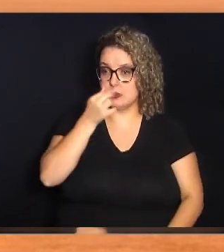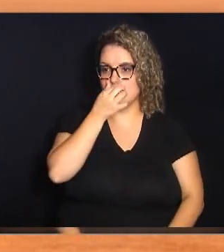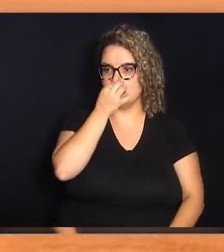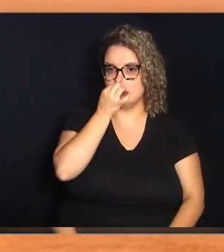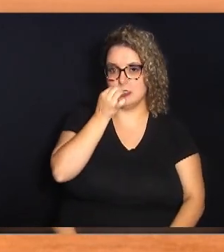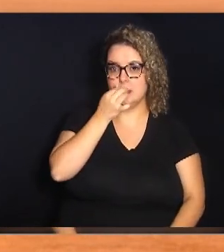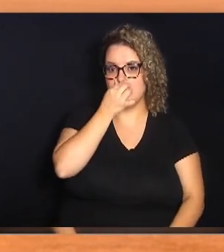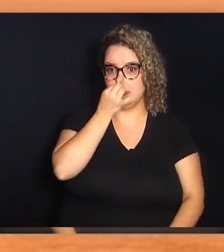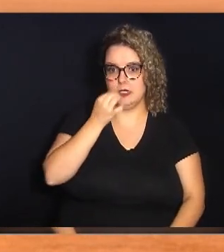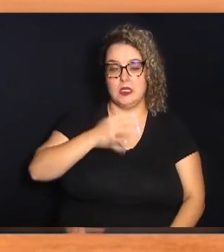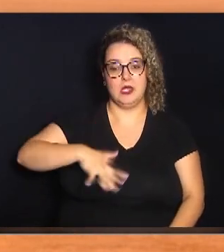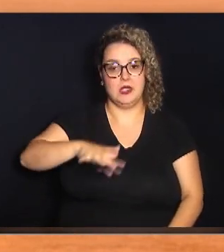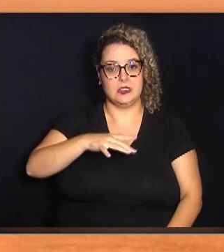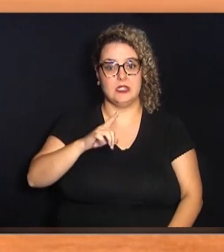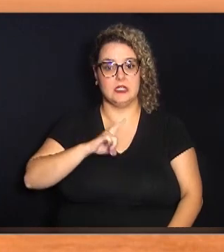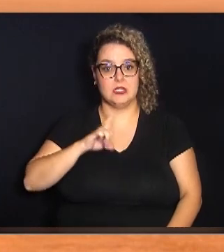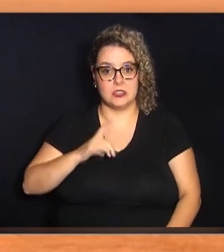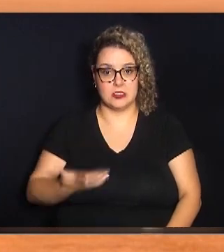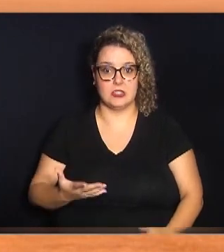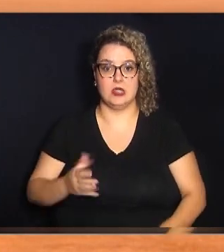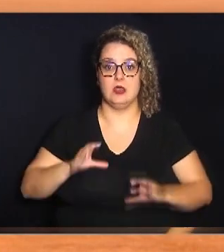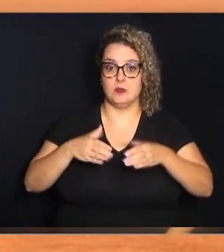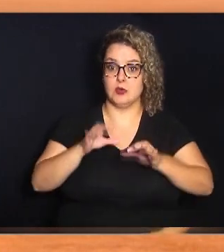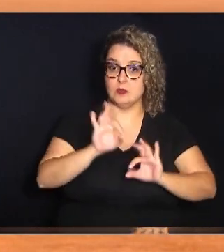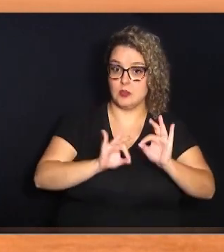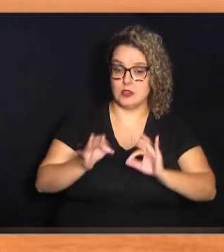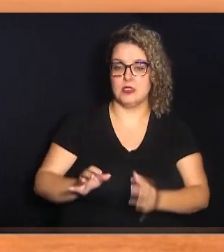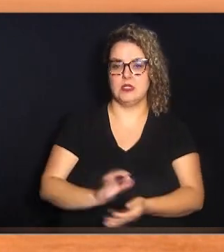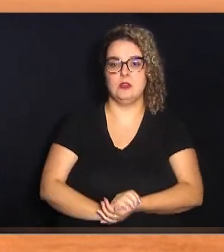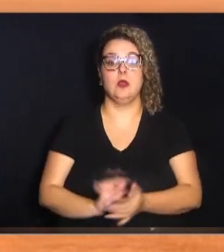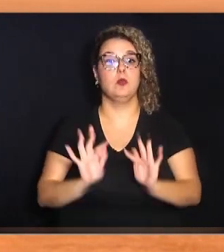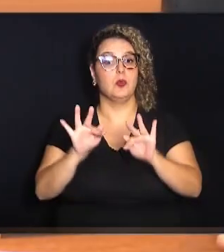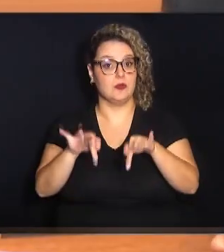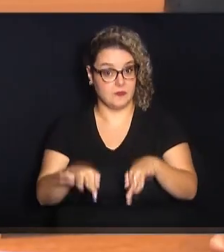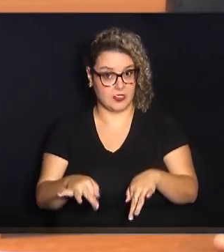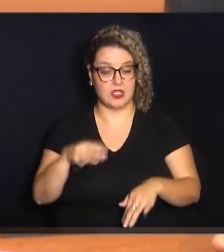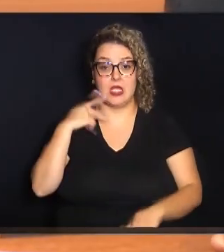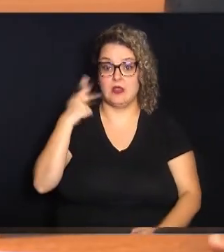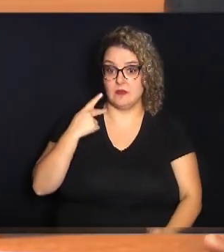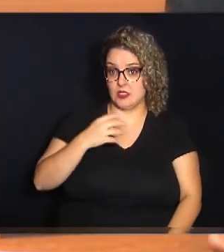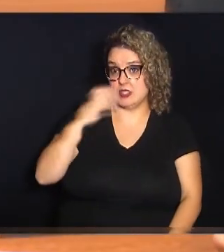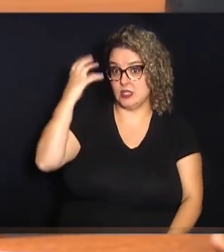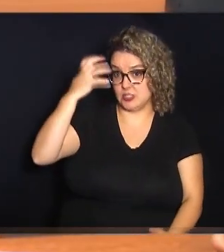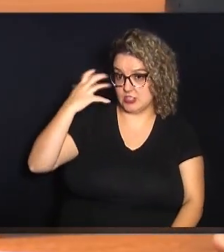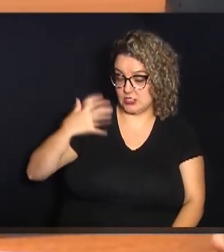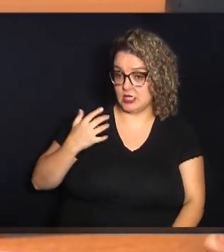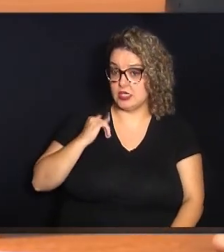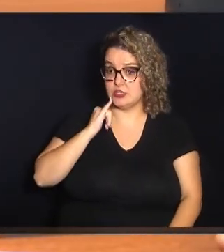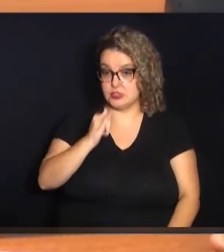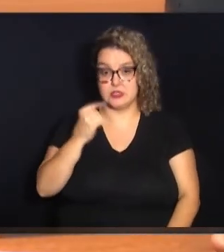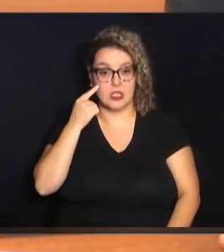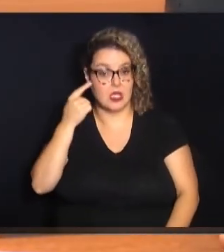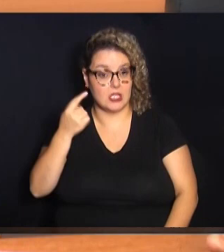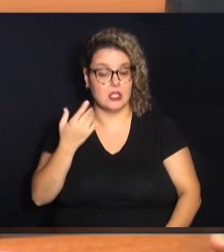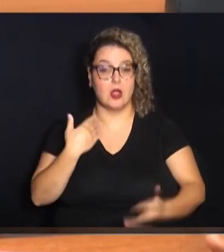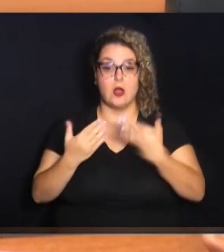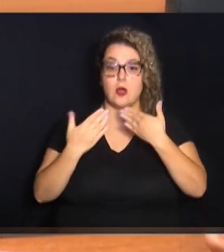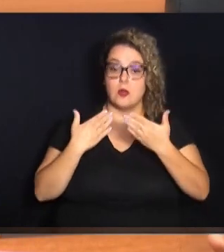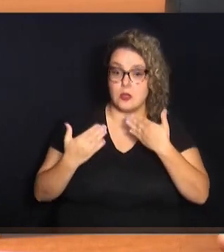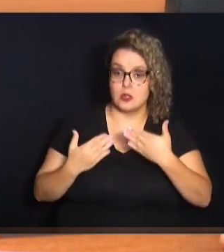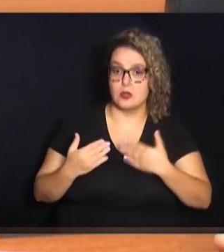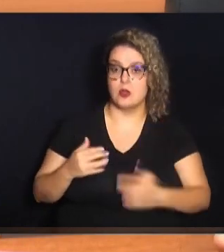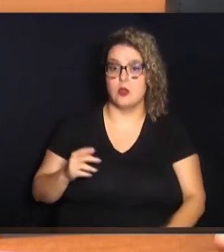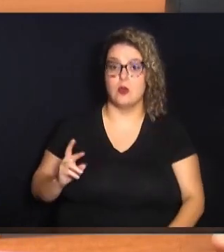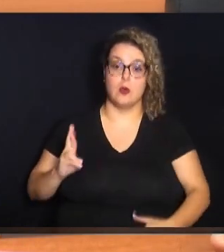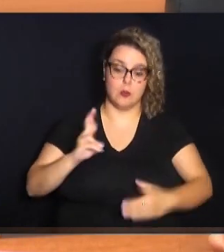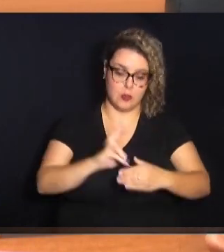problemas graves os as áreas onde nós temos grupos organizados por fim a vereadora Guida Calisto diz que a ideia é